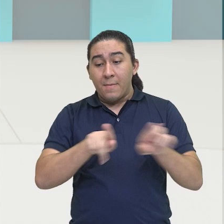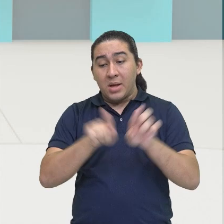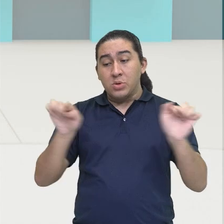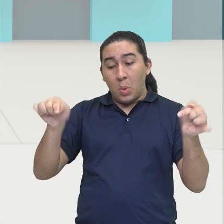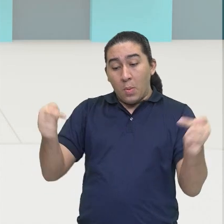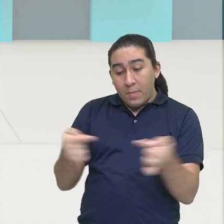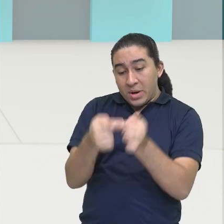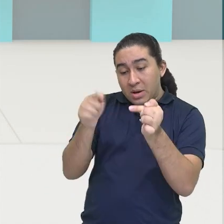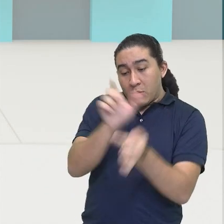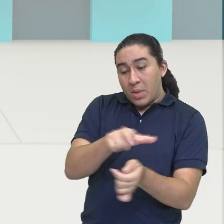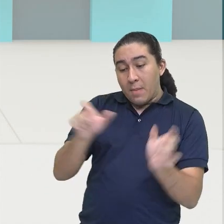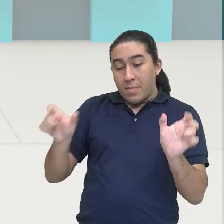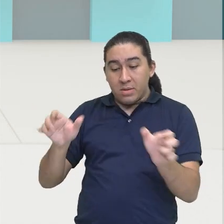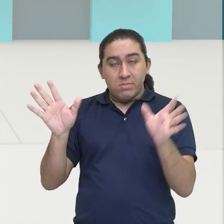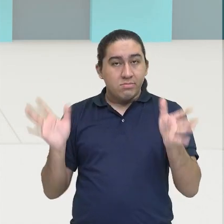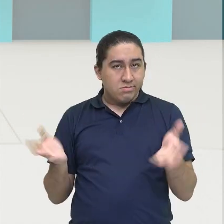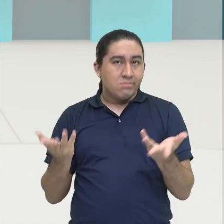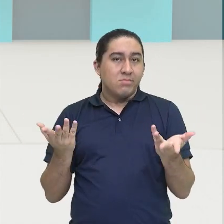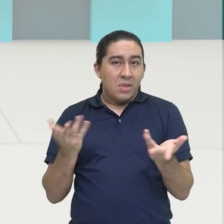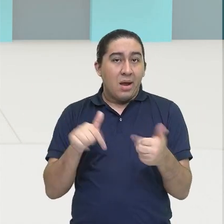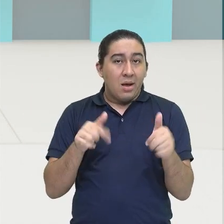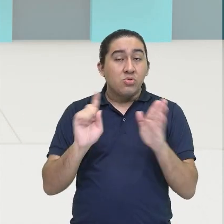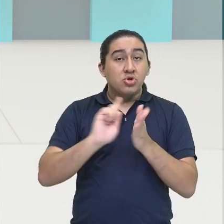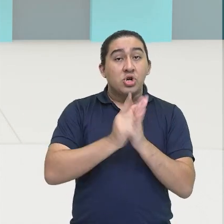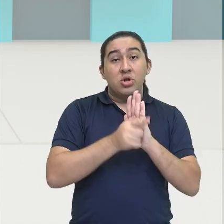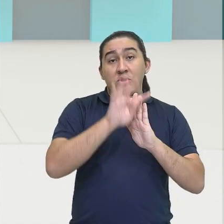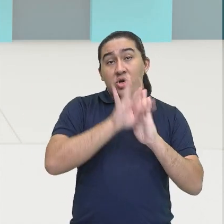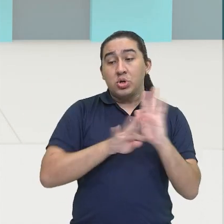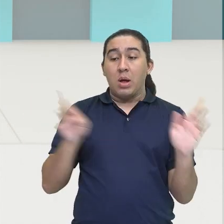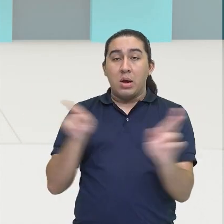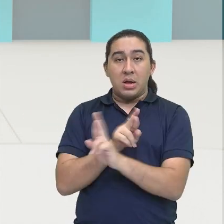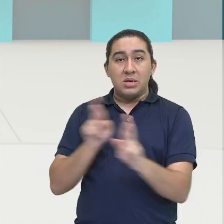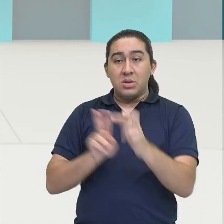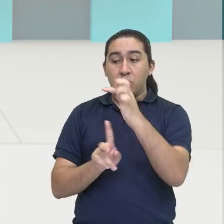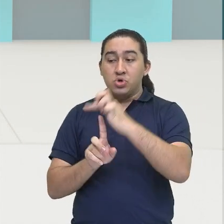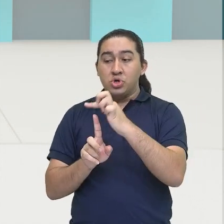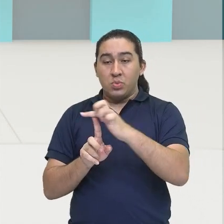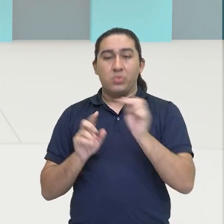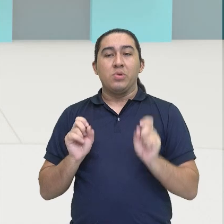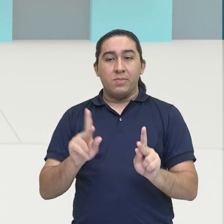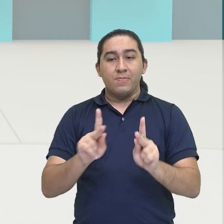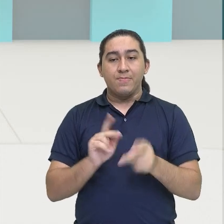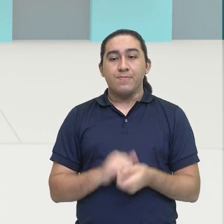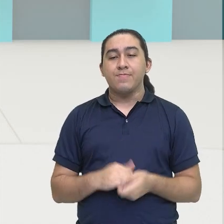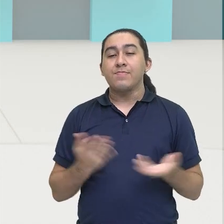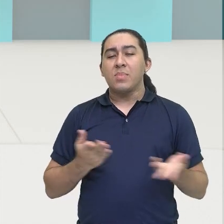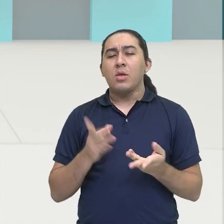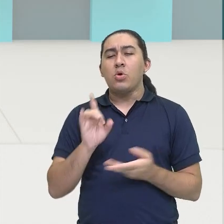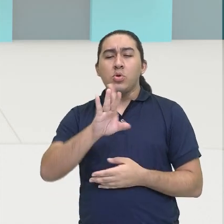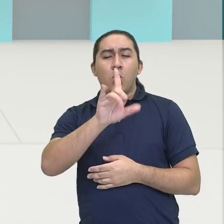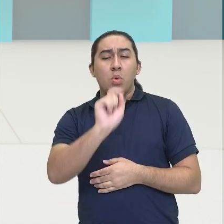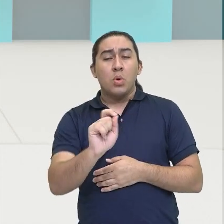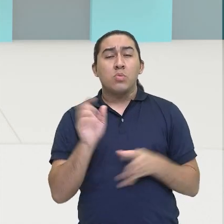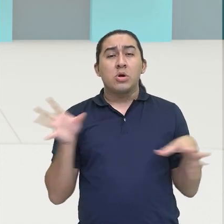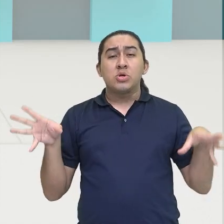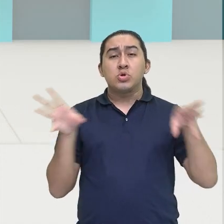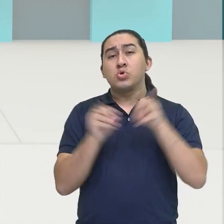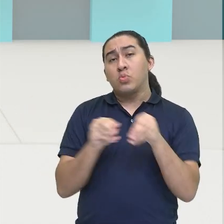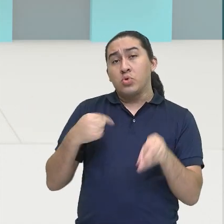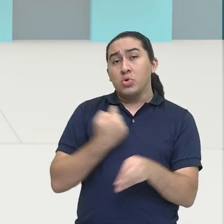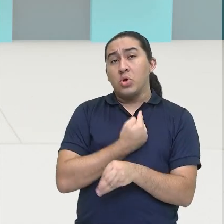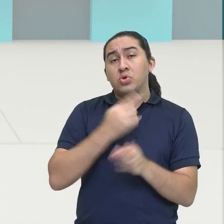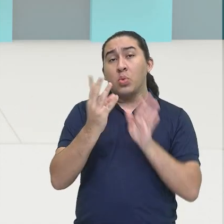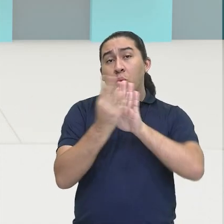aparecer. São assim os gêneros textuais funcionando também, ok? Agora, vamos só fazer uma síntese do que